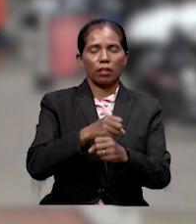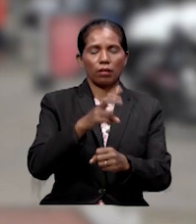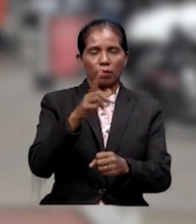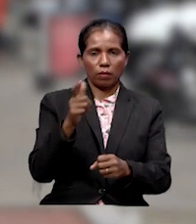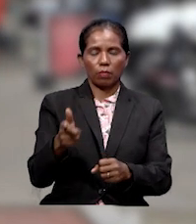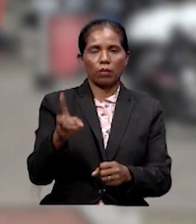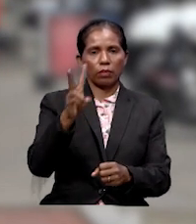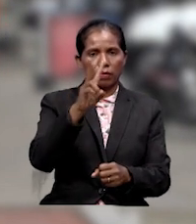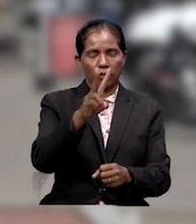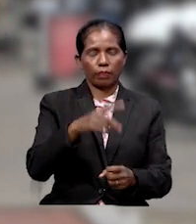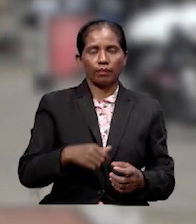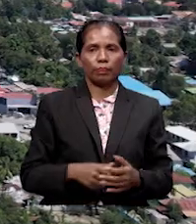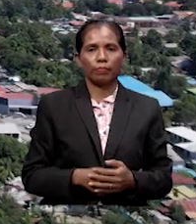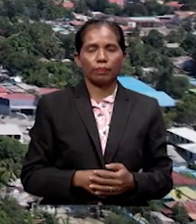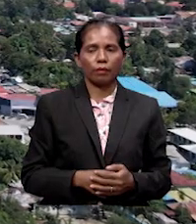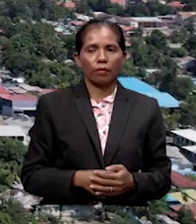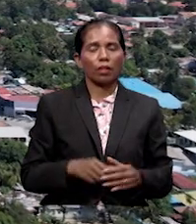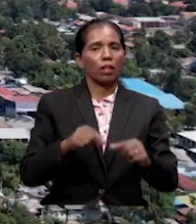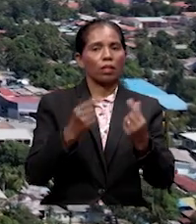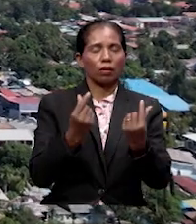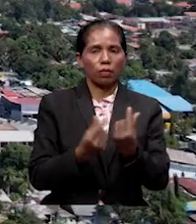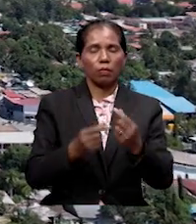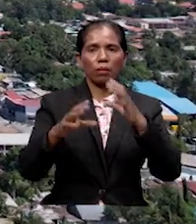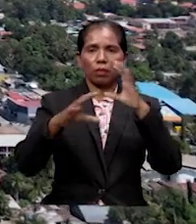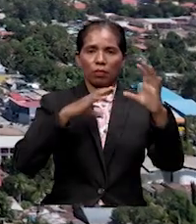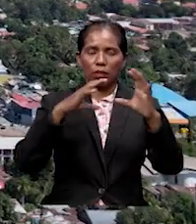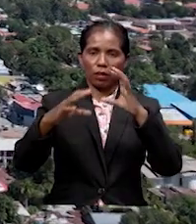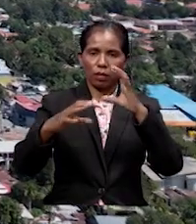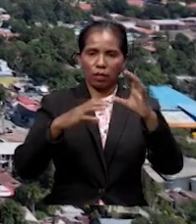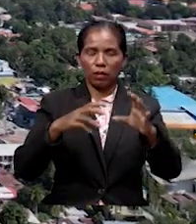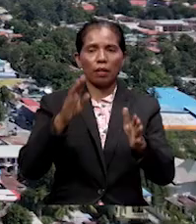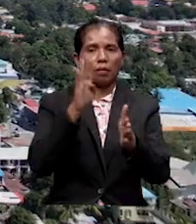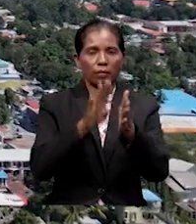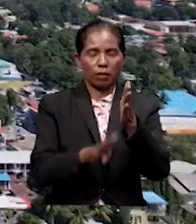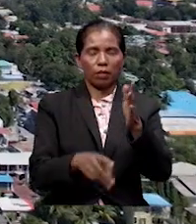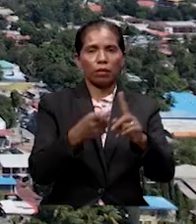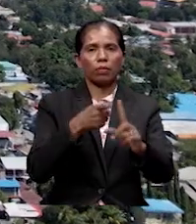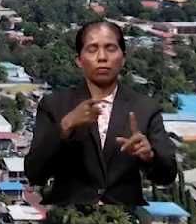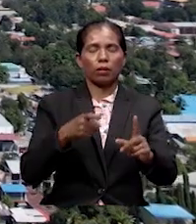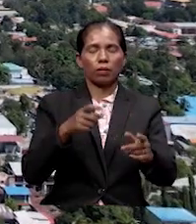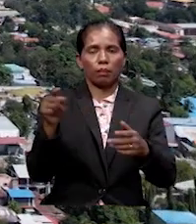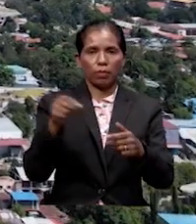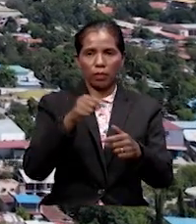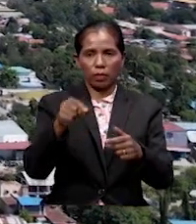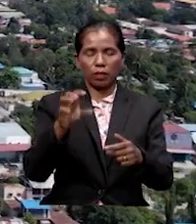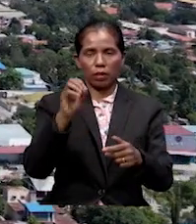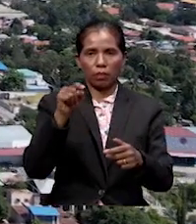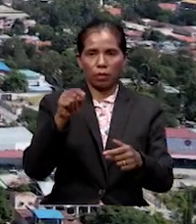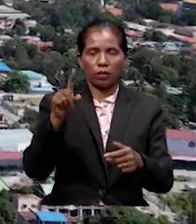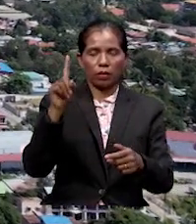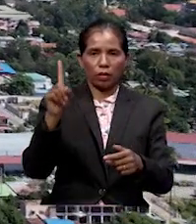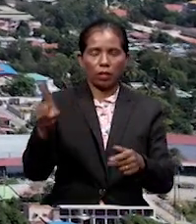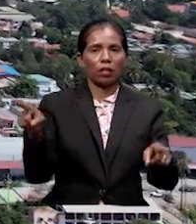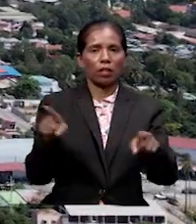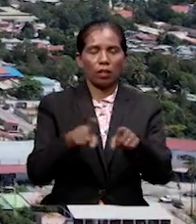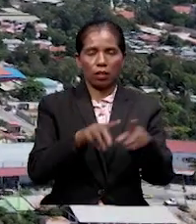rua. Entretanto, grupo comunicação menos usi por cento zero ponto ida saia